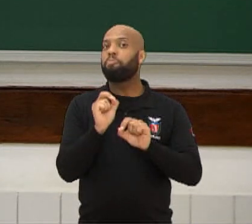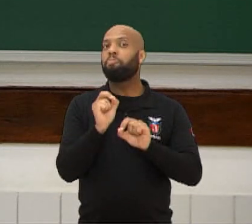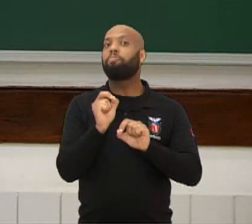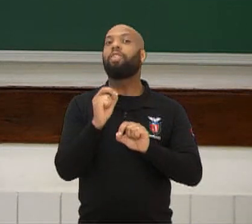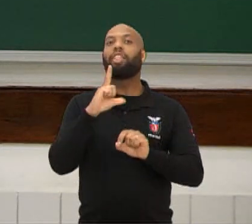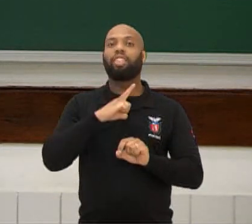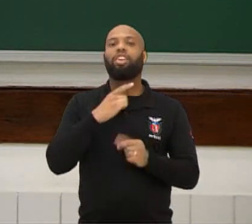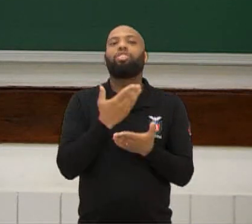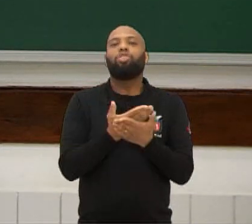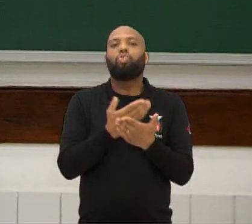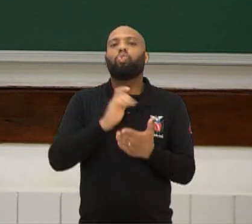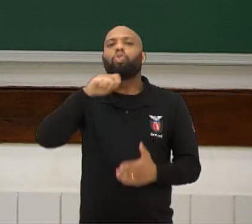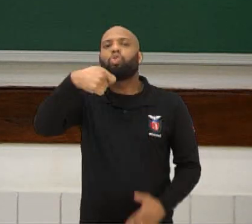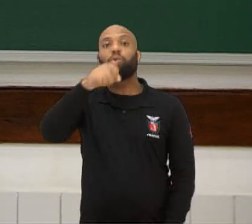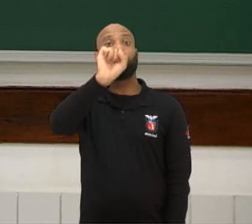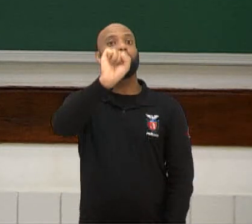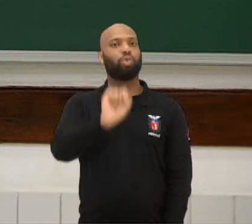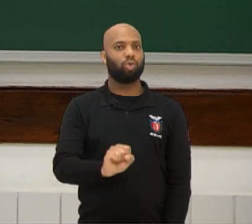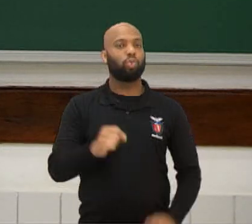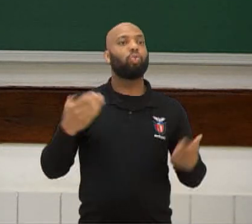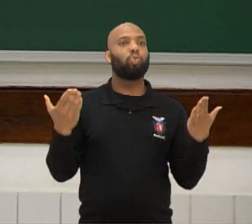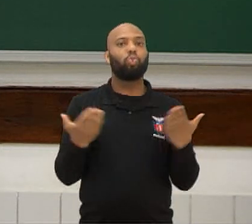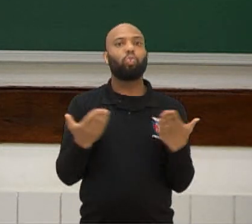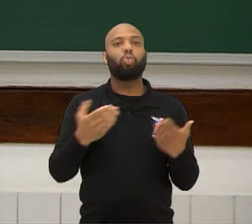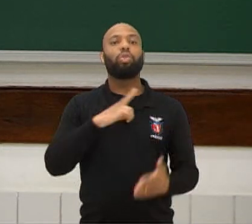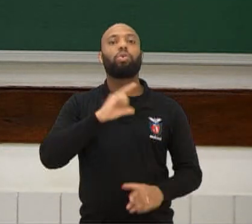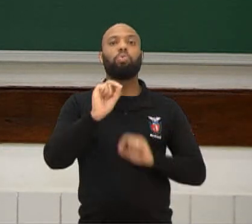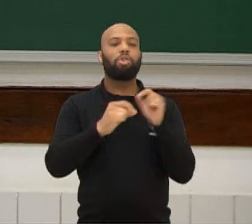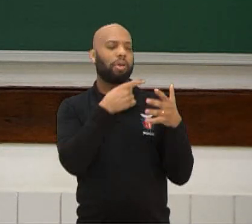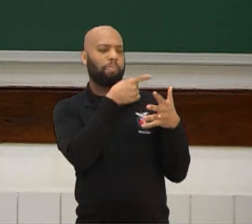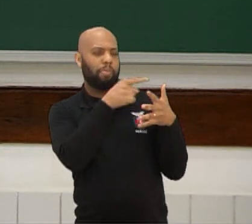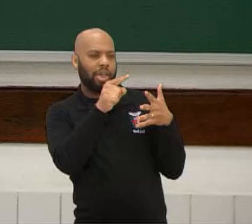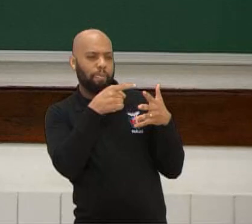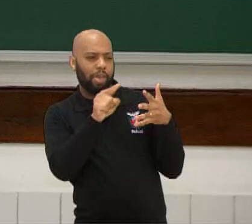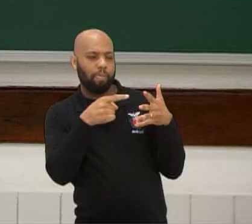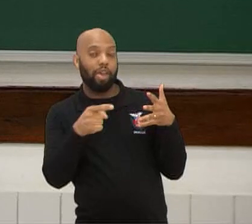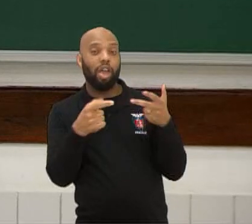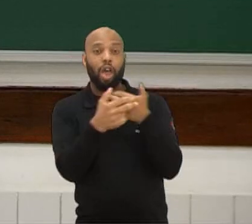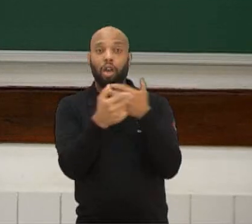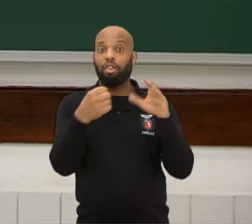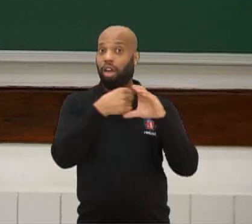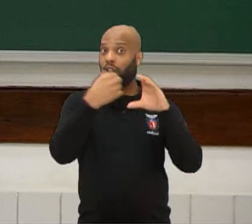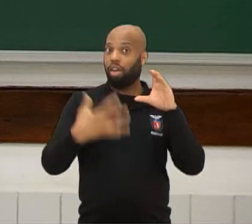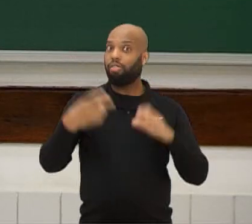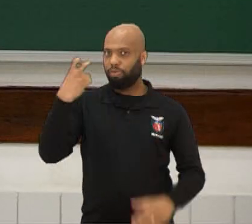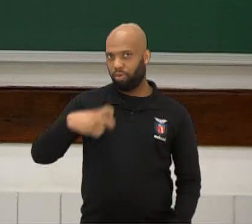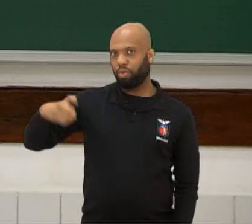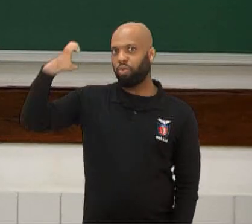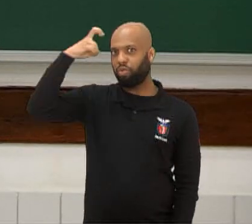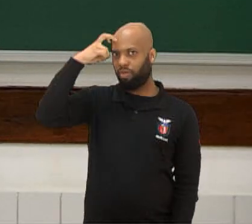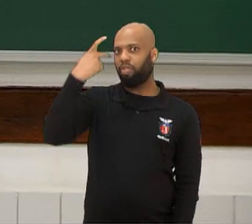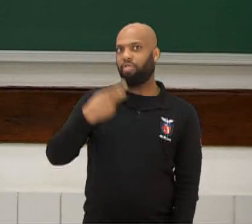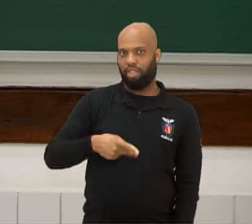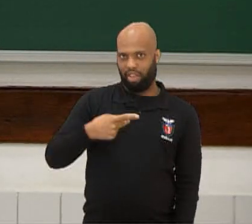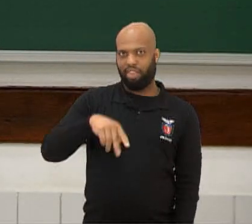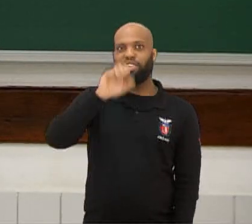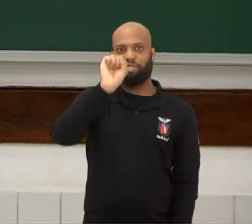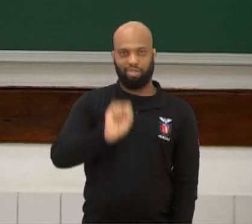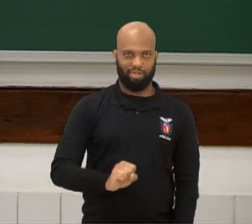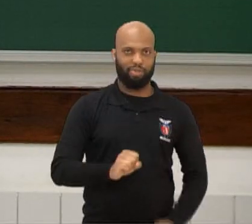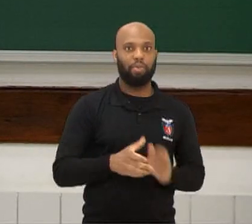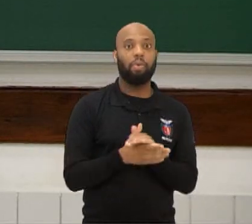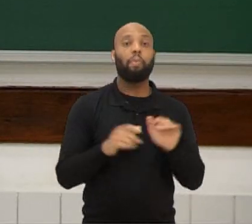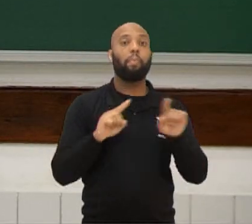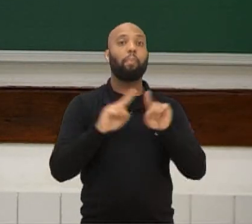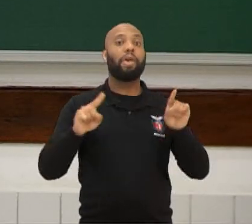da região sul. Hoje a gente vai tratar um pouquinho ali dos aspectos culturais da região, da nossa região, né? Mas